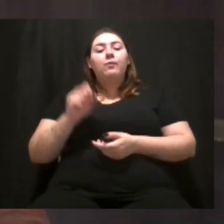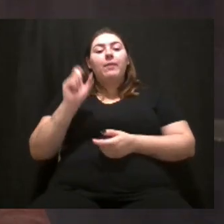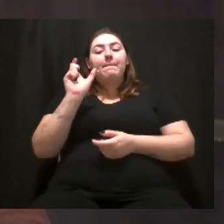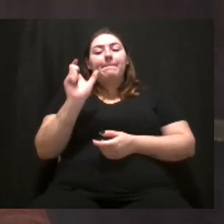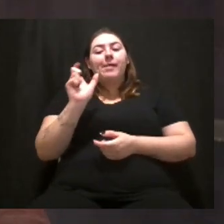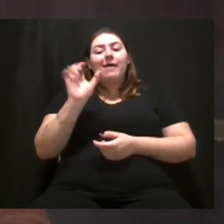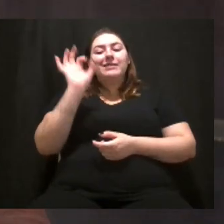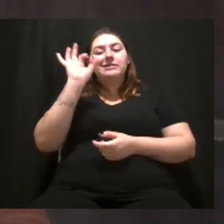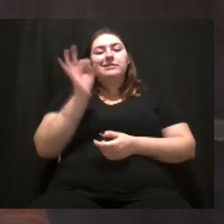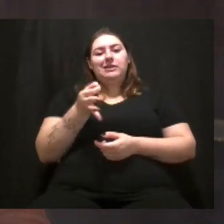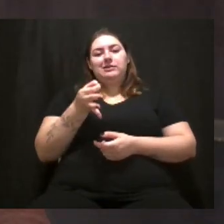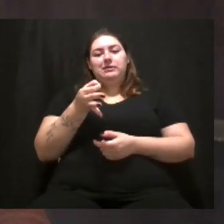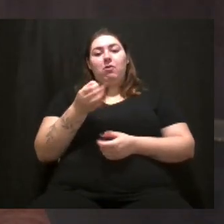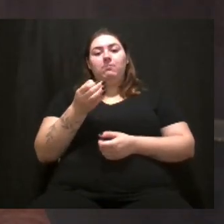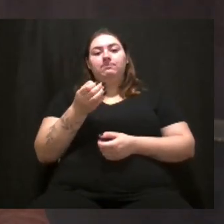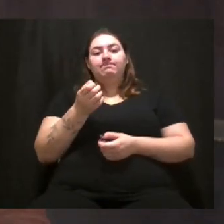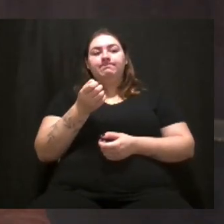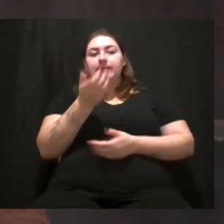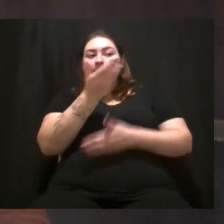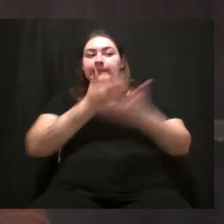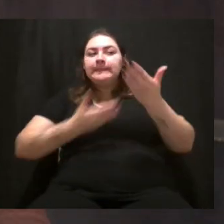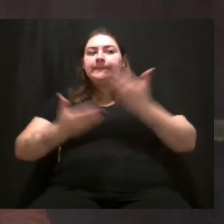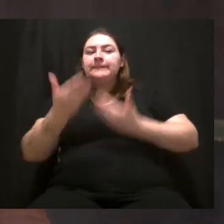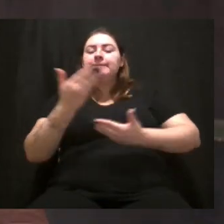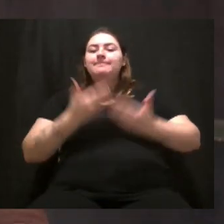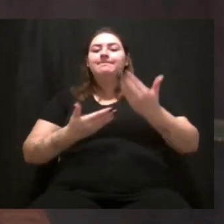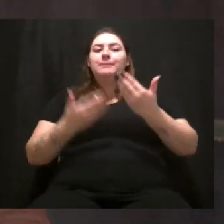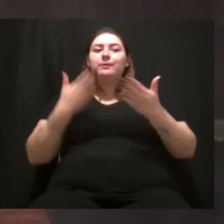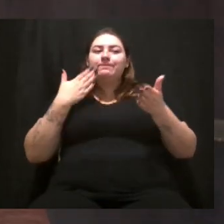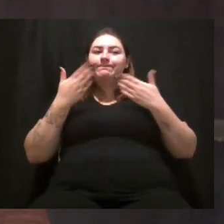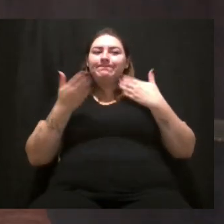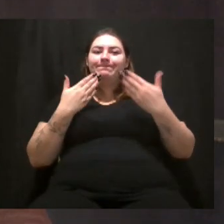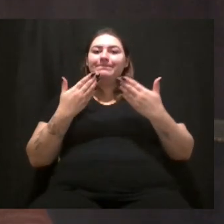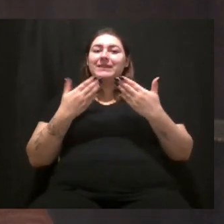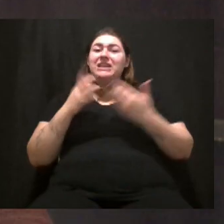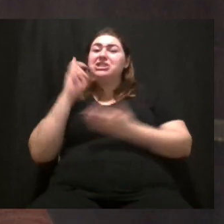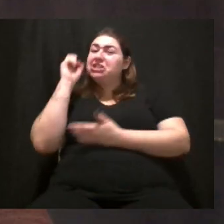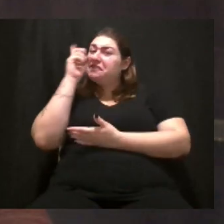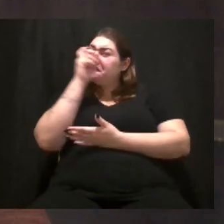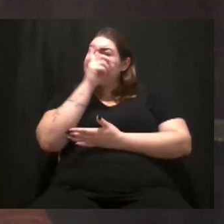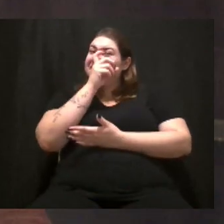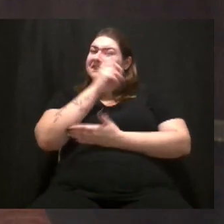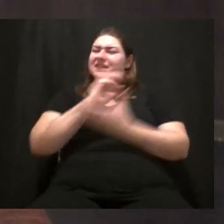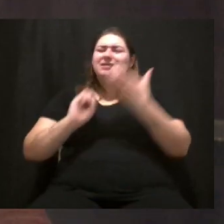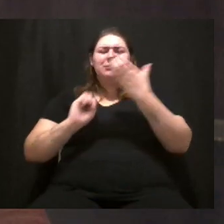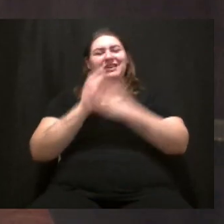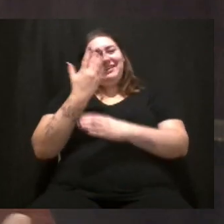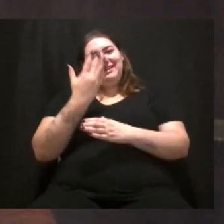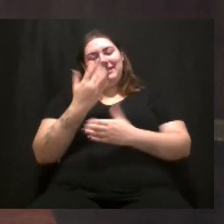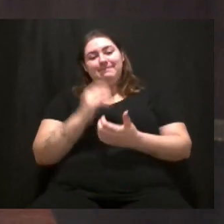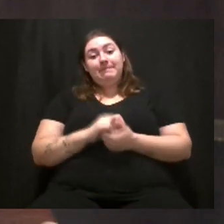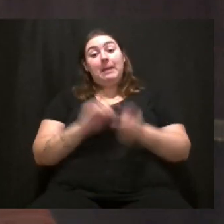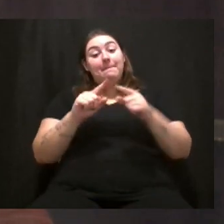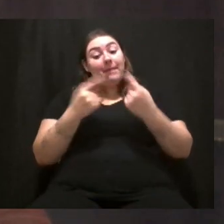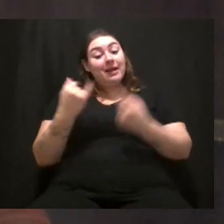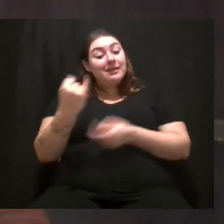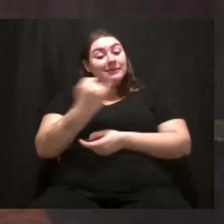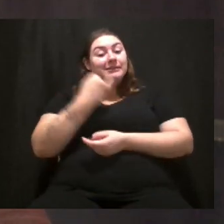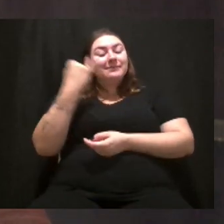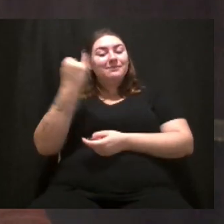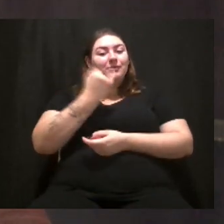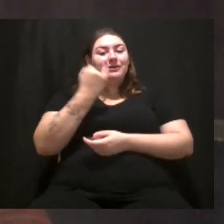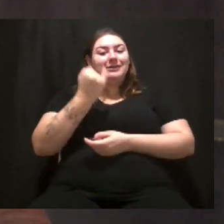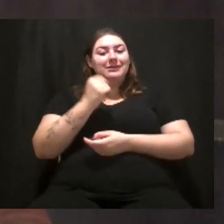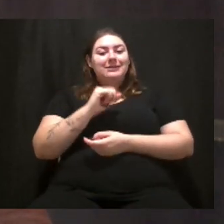diálogo, né? E eita coisa difícil, né, de se criar. Mas é importante, se você ainda tem uma